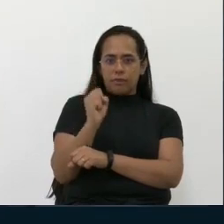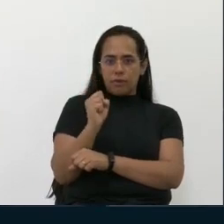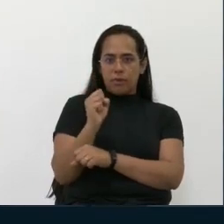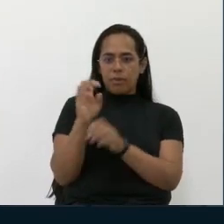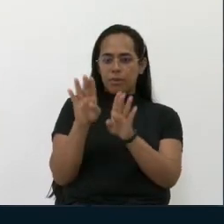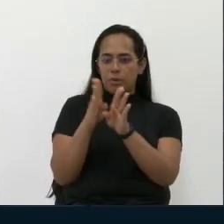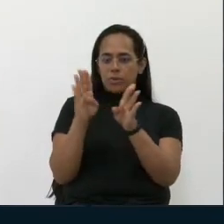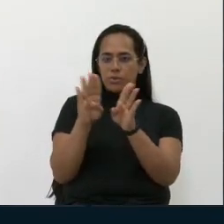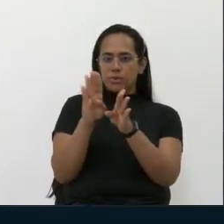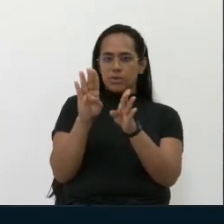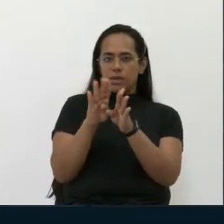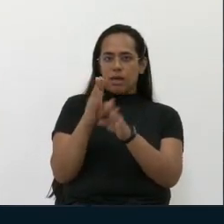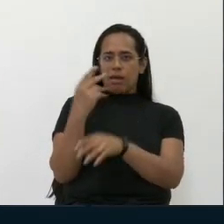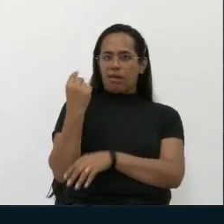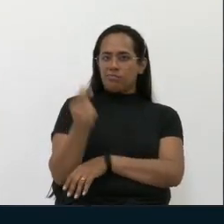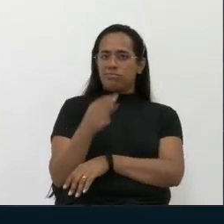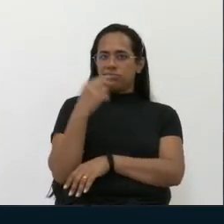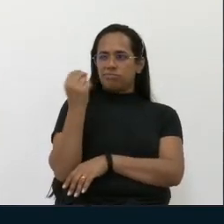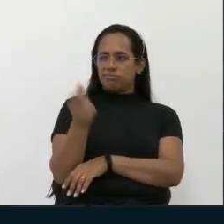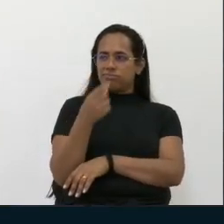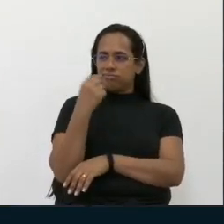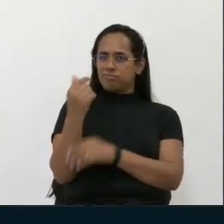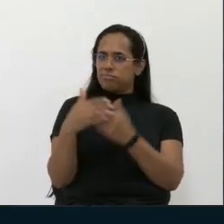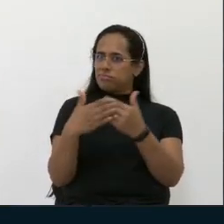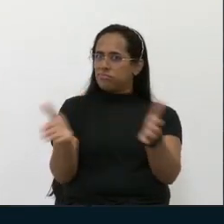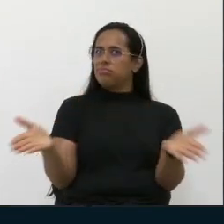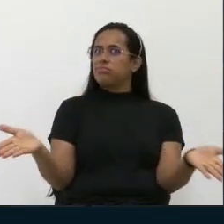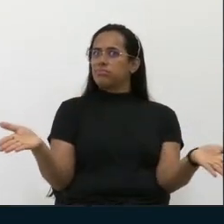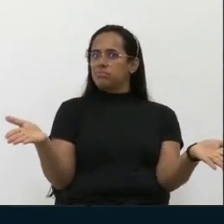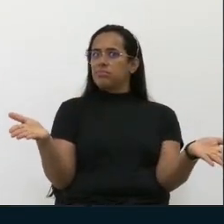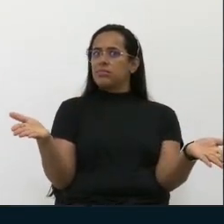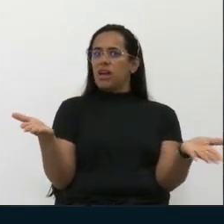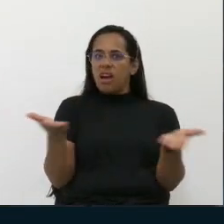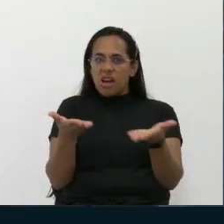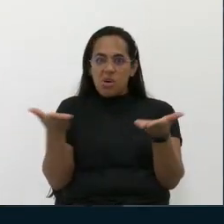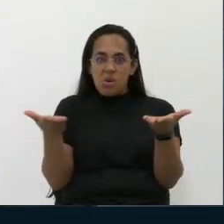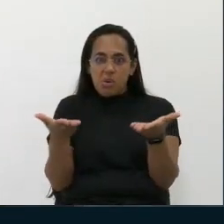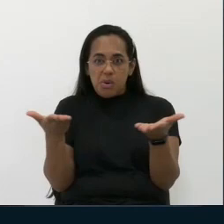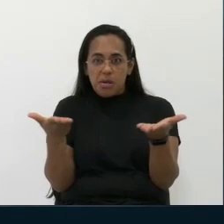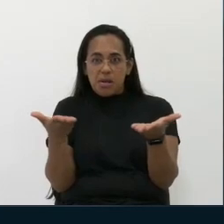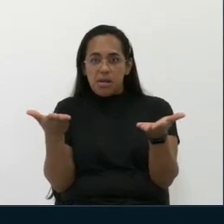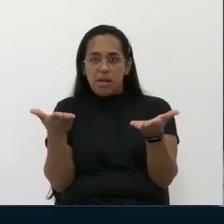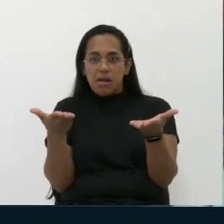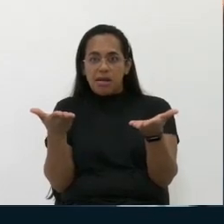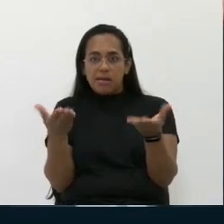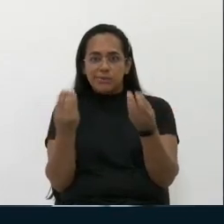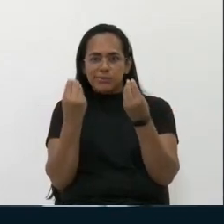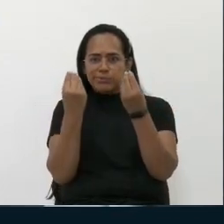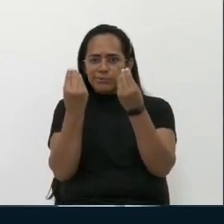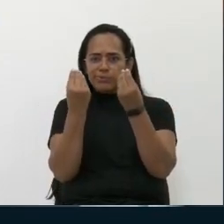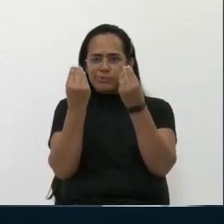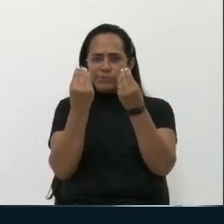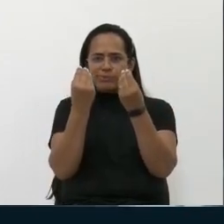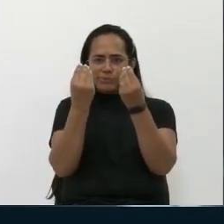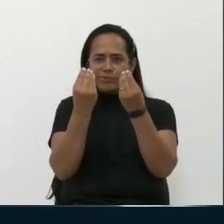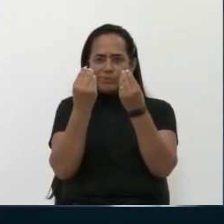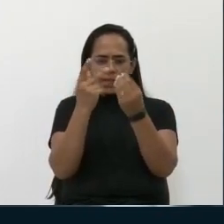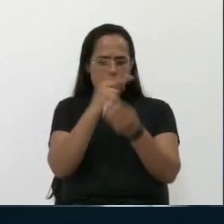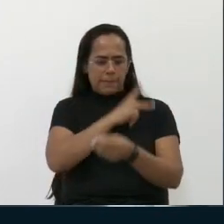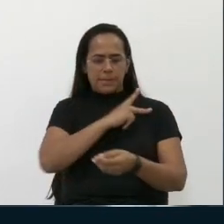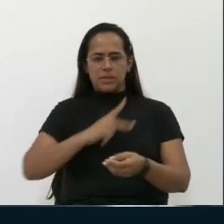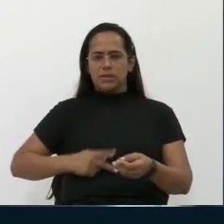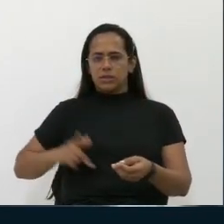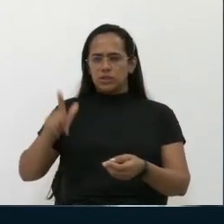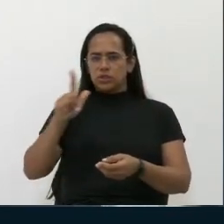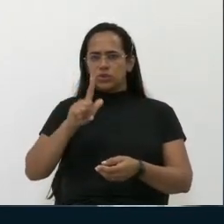vão vir a inaugurar. Deveriam ter vergonha de vir inaugurar o Trevo de Bom Sucesso. Deveria ter vergonha. O Lula deveria ter vergonha de vir inaugurar o